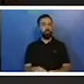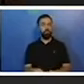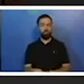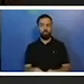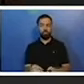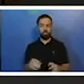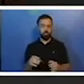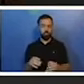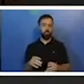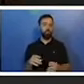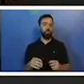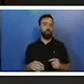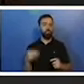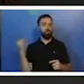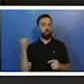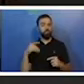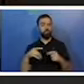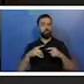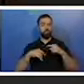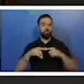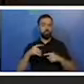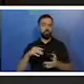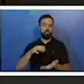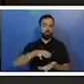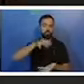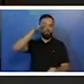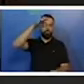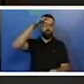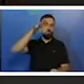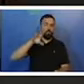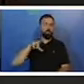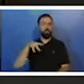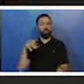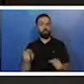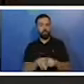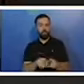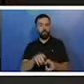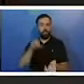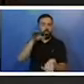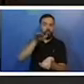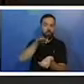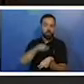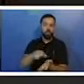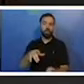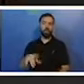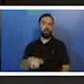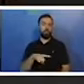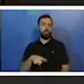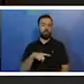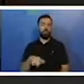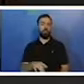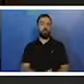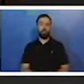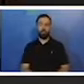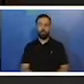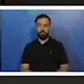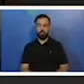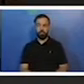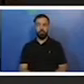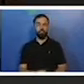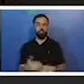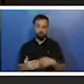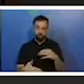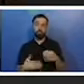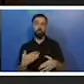tem objetos maiores e o é porque vamos conversar com os maiores que é mais fácil de manipular e movimentar e